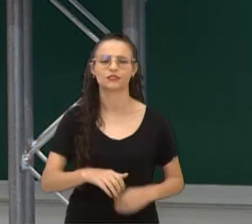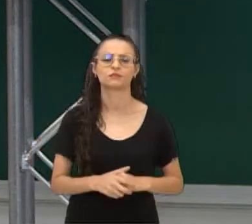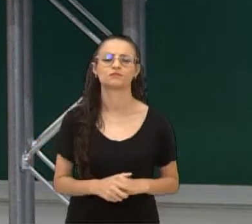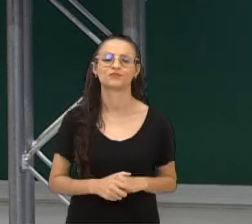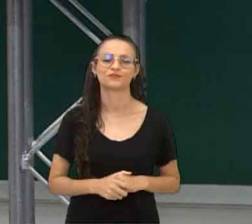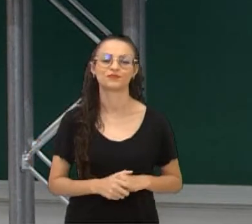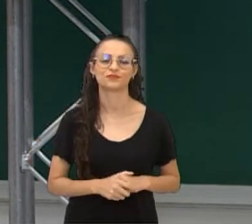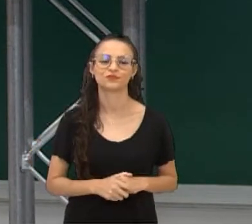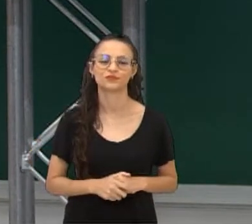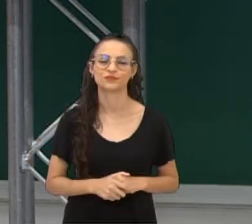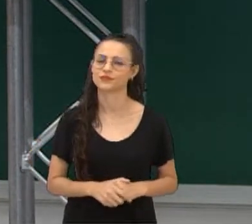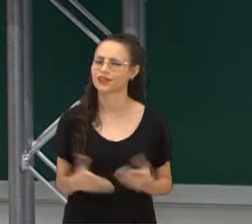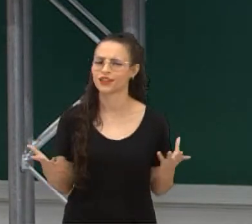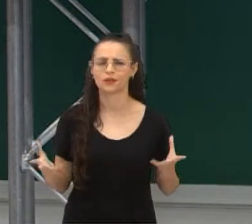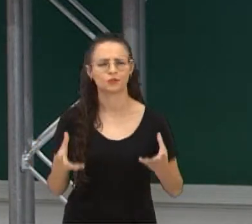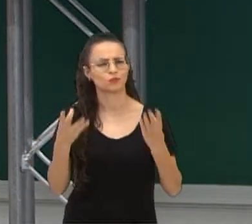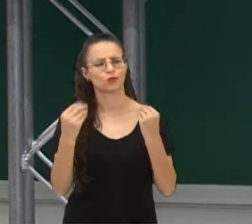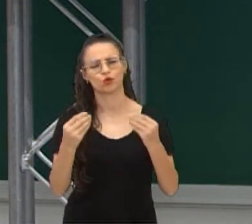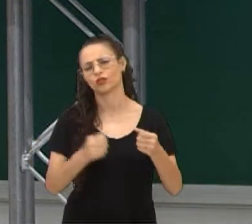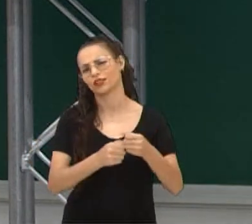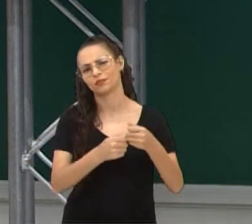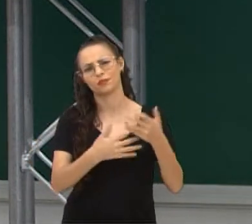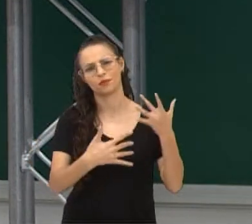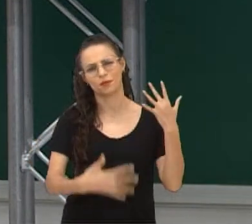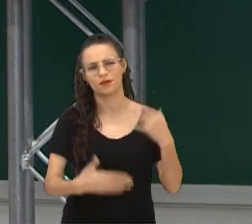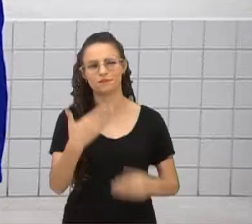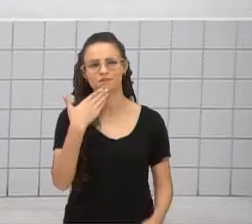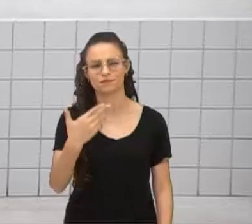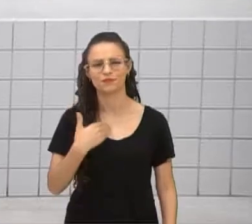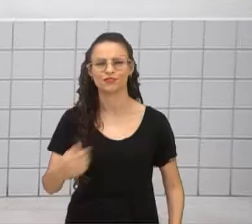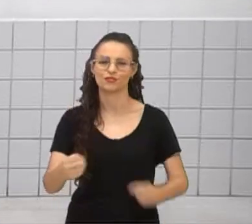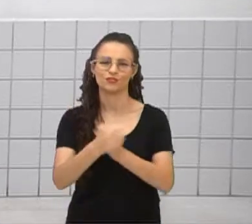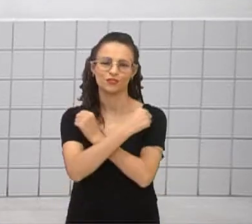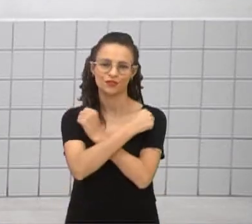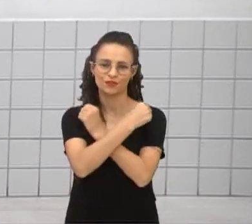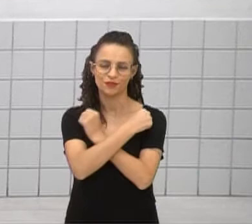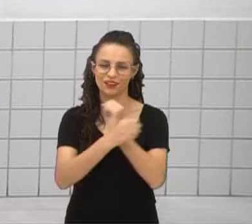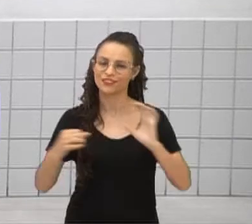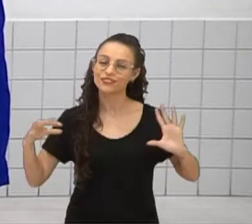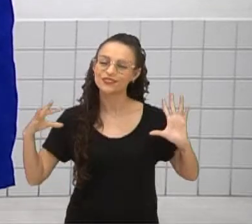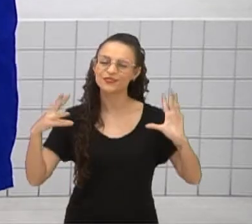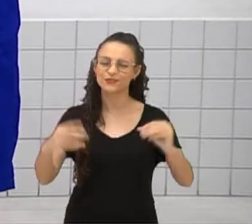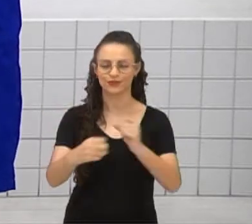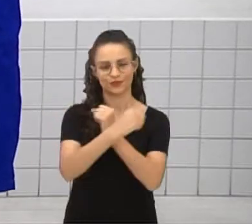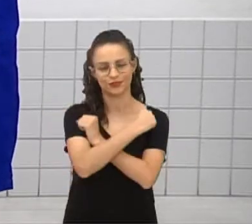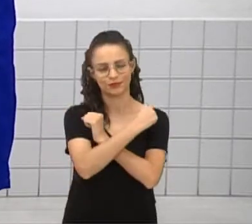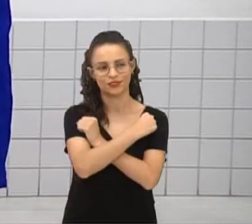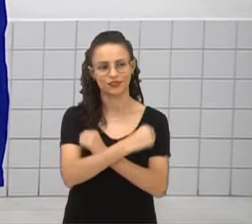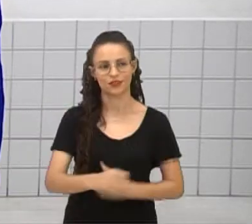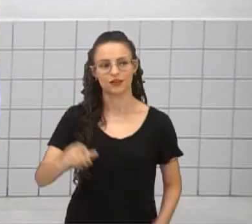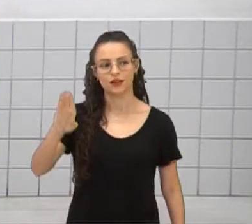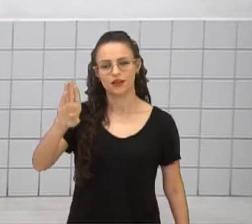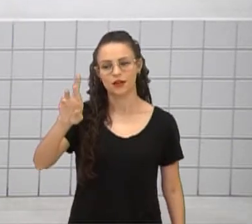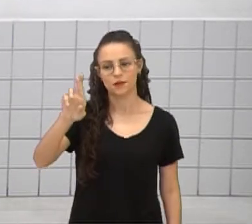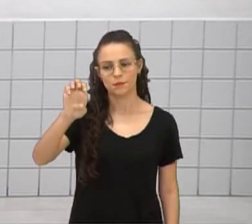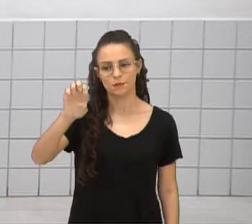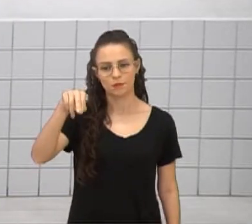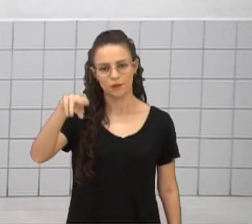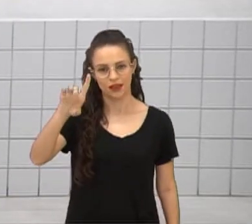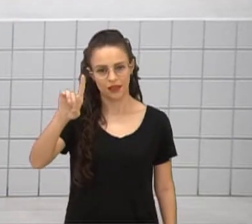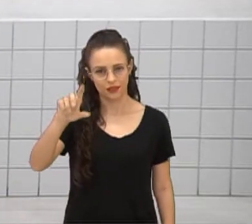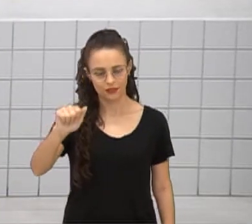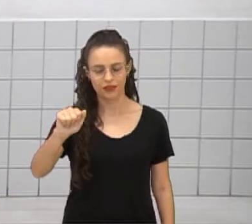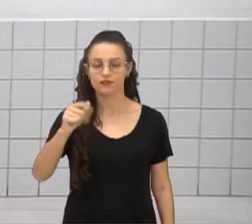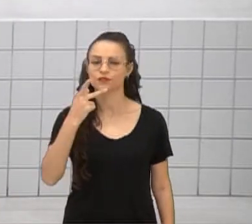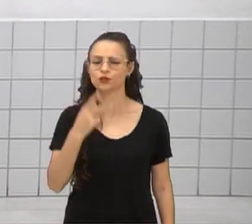Camargo sente tem muita gente pedindo um abraço o aprenda a Brenda conduta